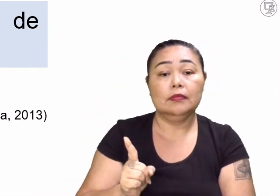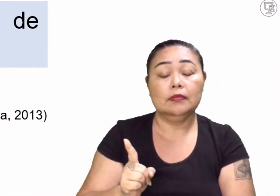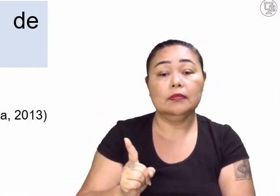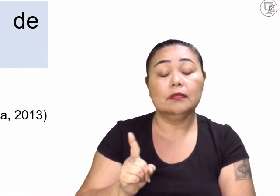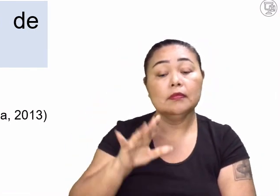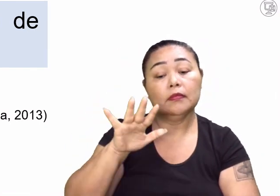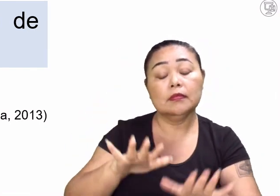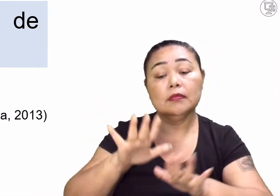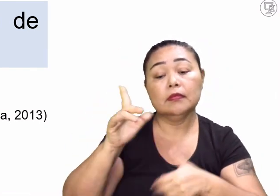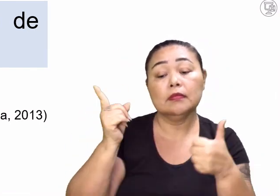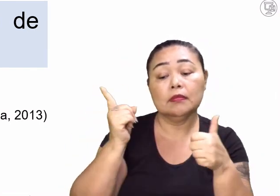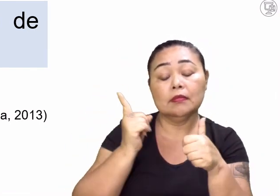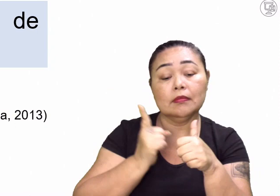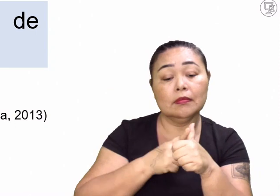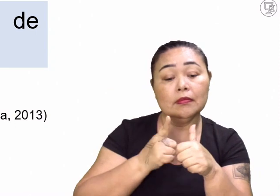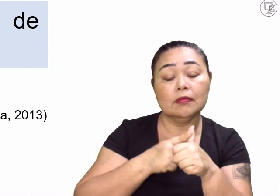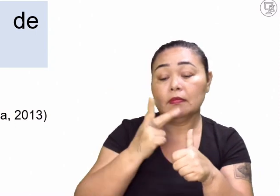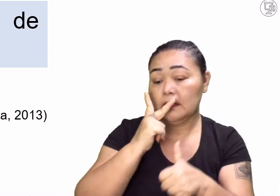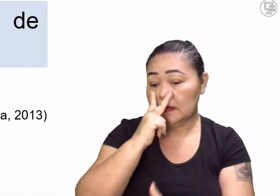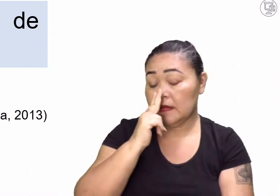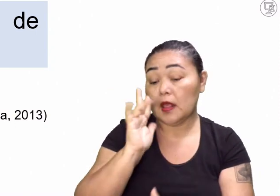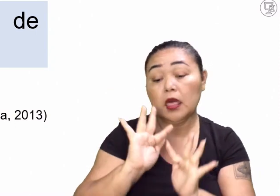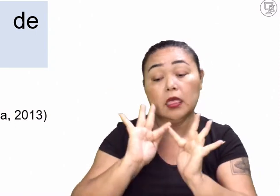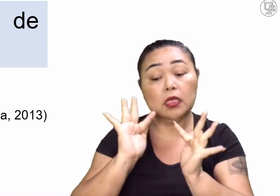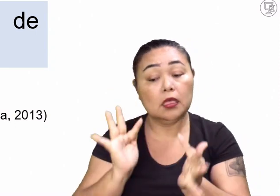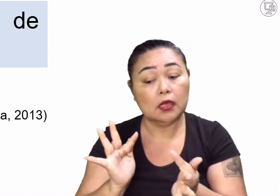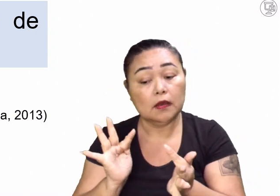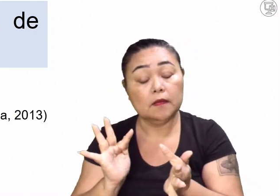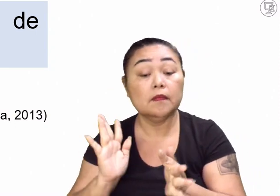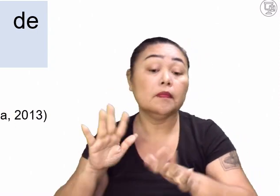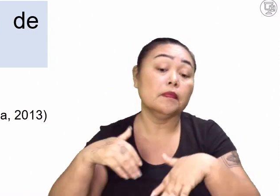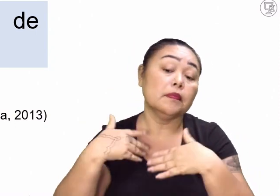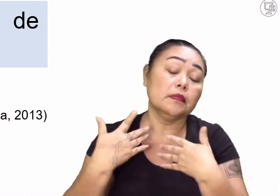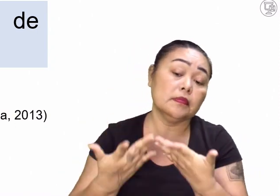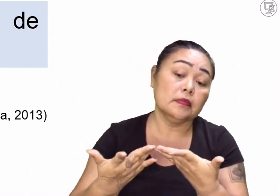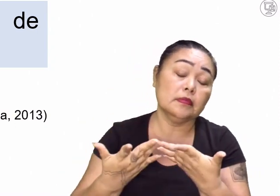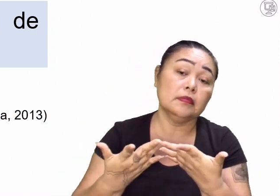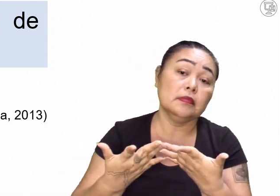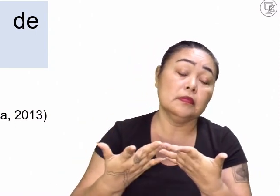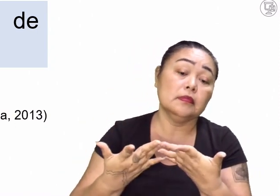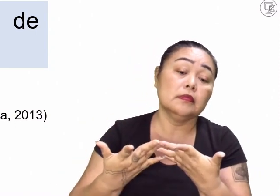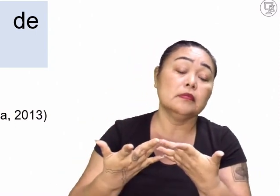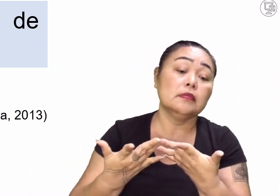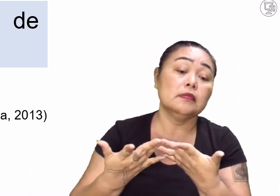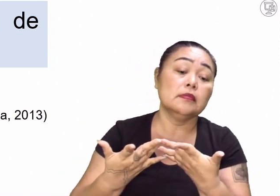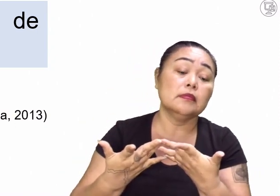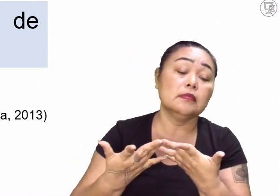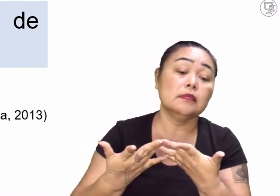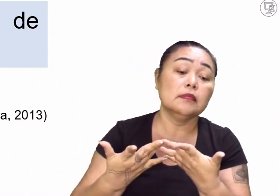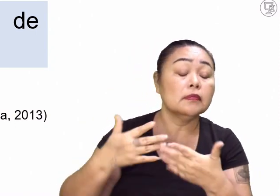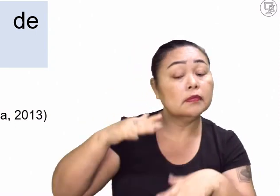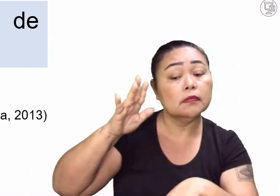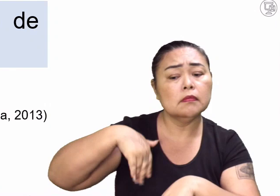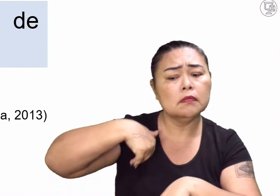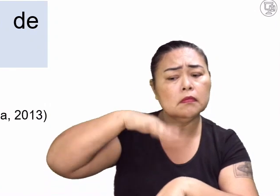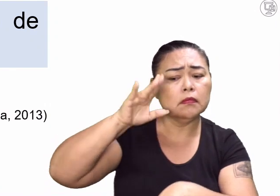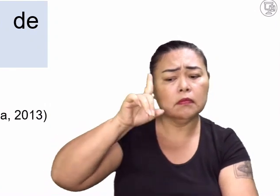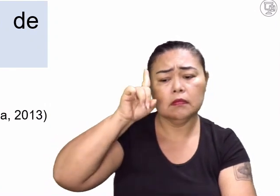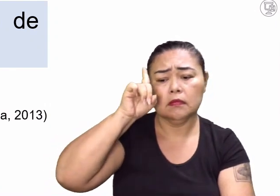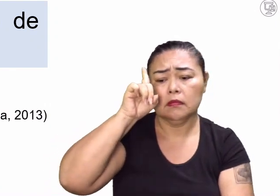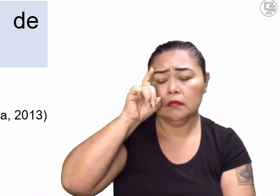que ao primeiro momento parecem simples, no entanto, ele se torna muito